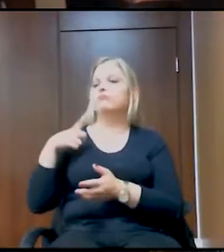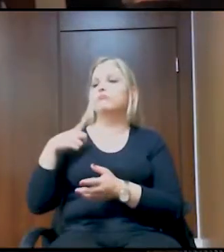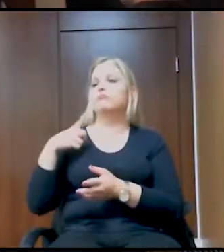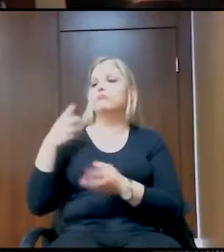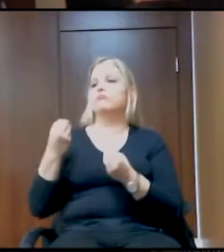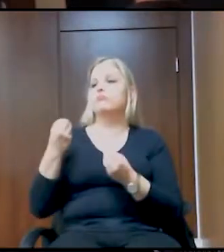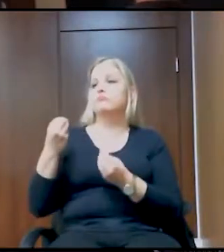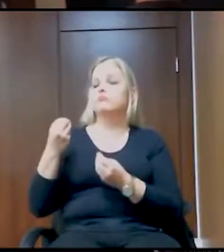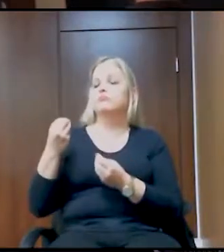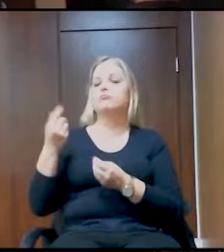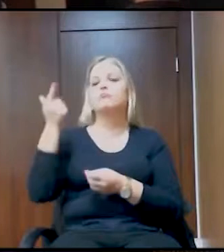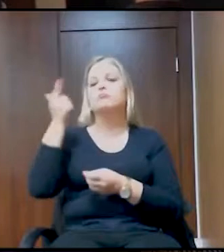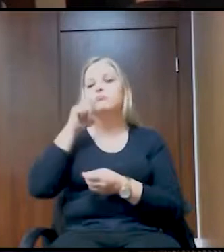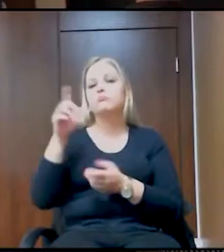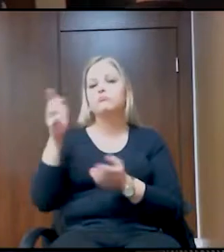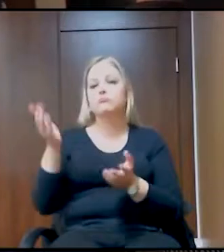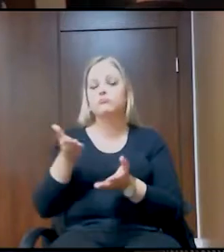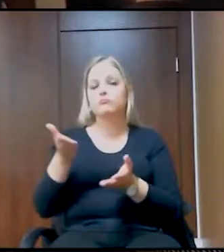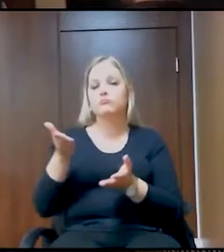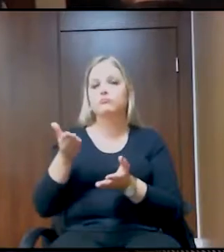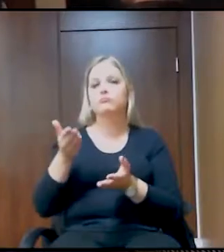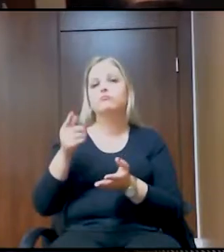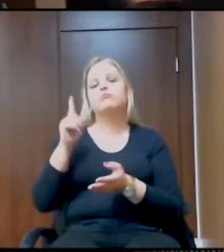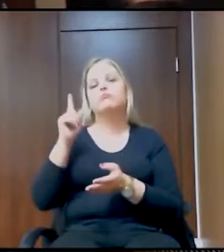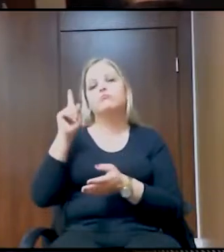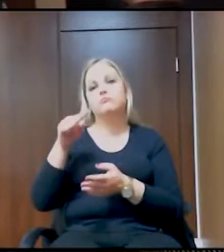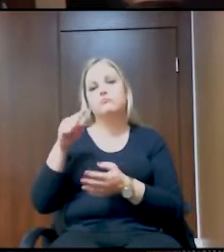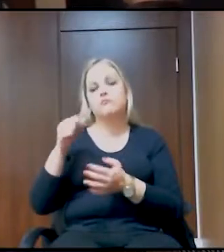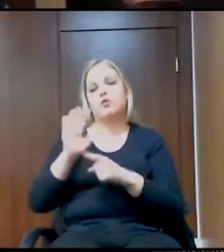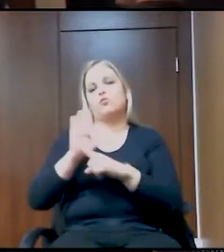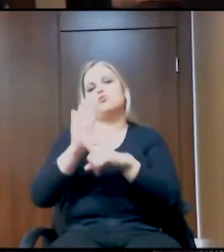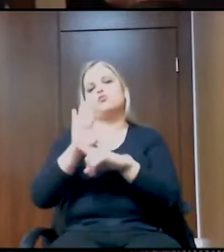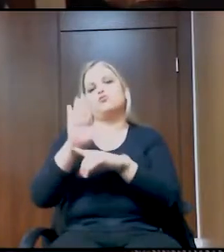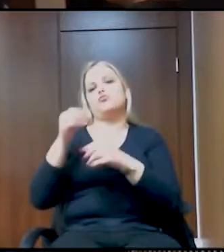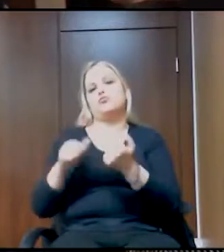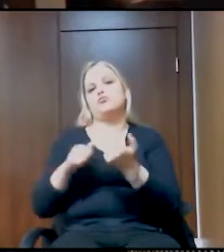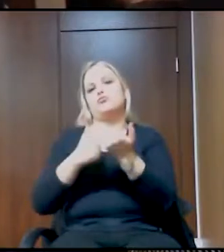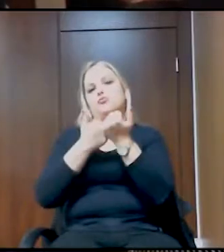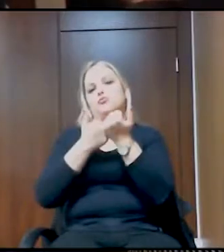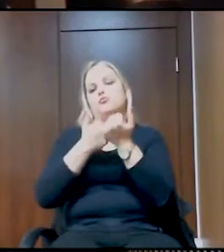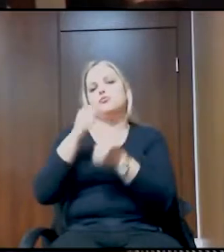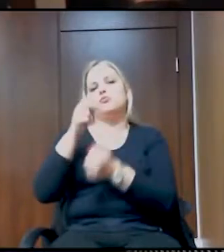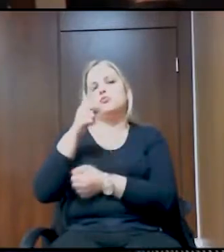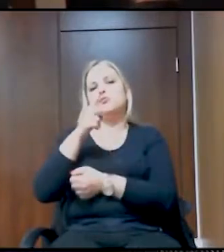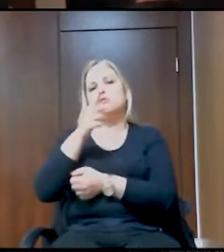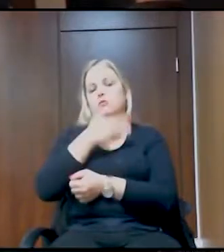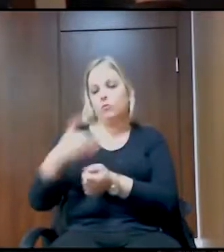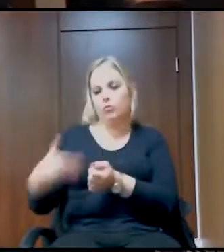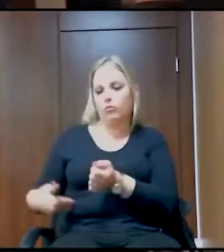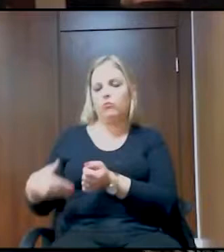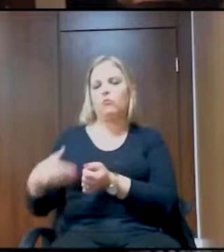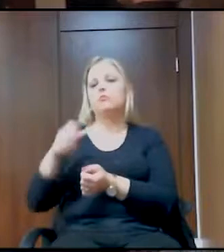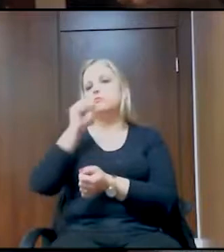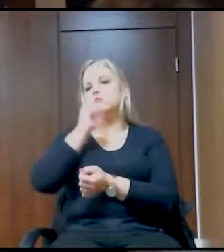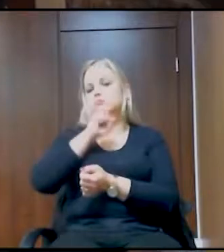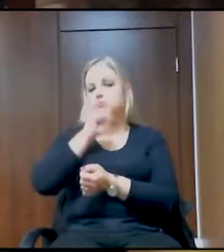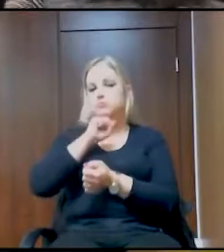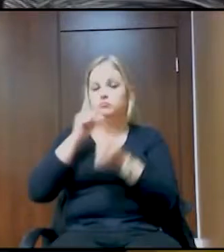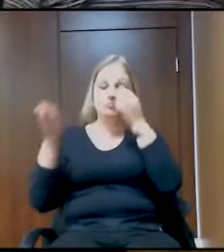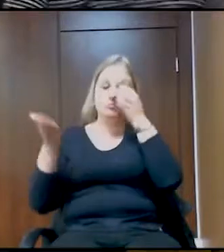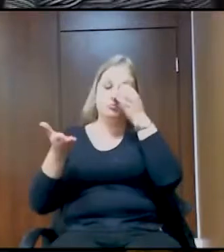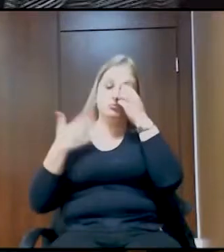até agora é através do núcleo da Defensoria Pública do Idoso. Então eu gostaria de